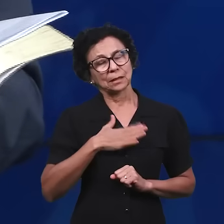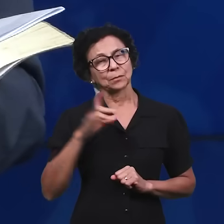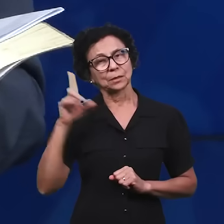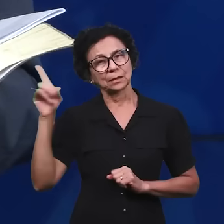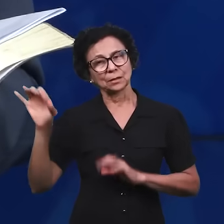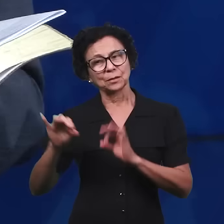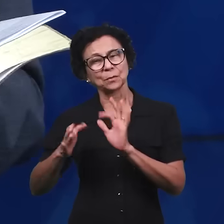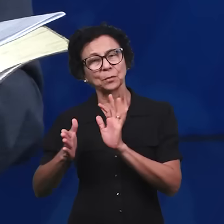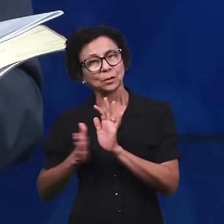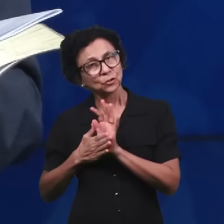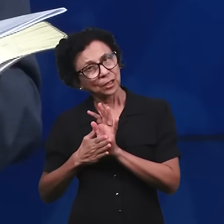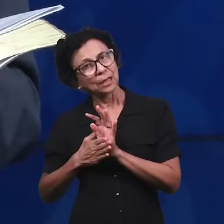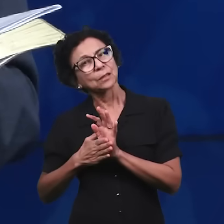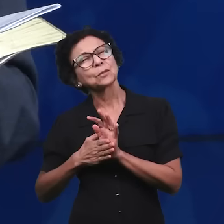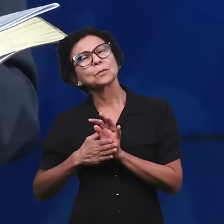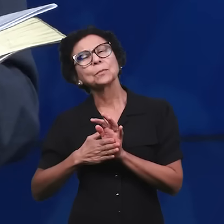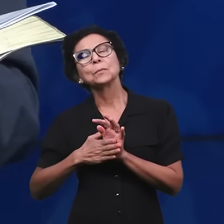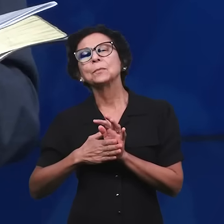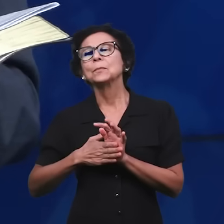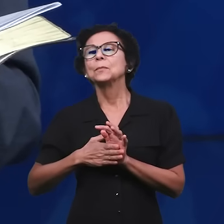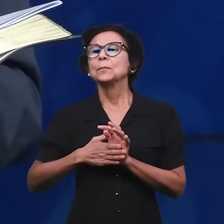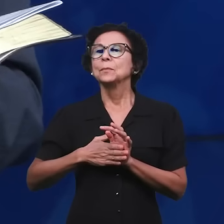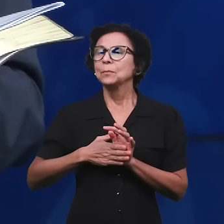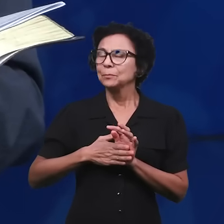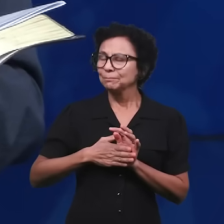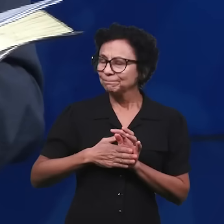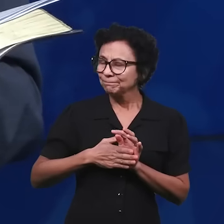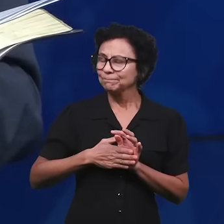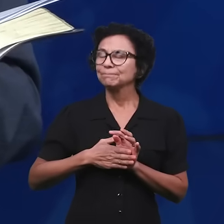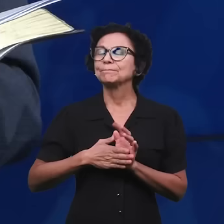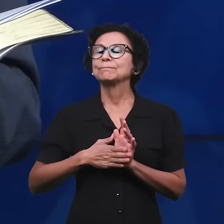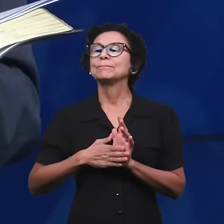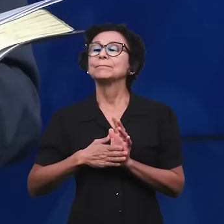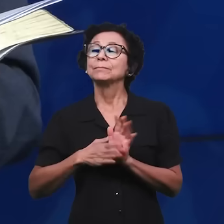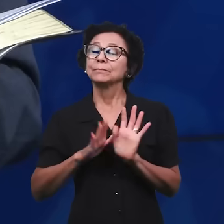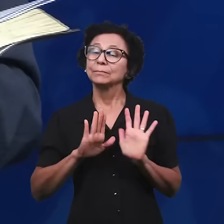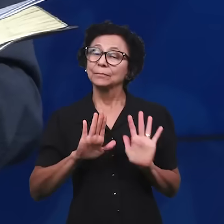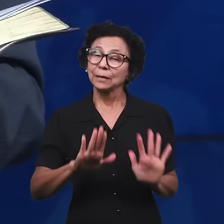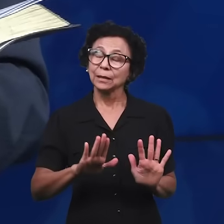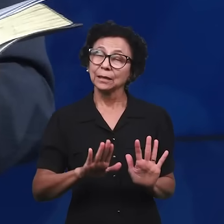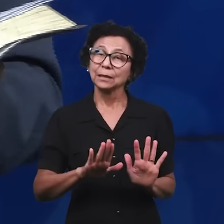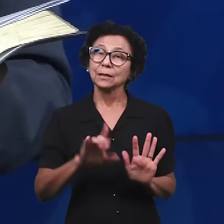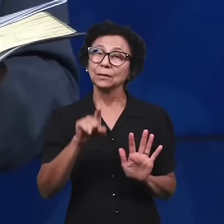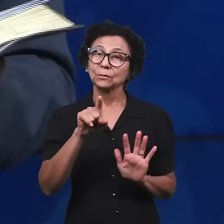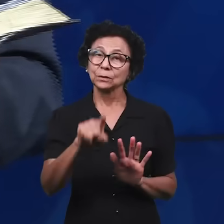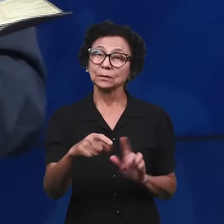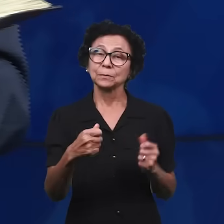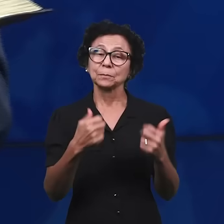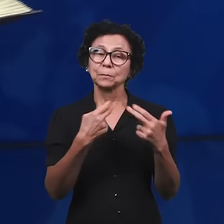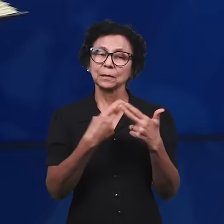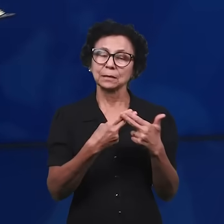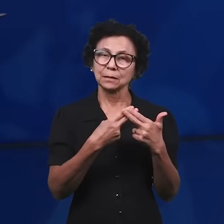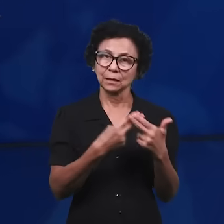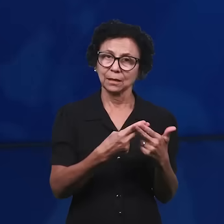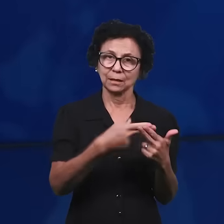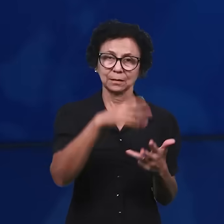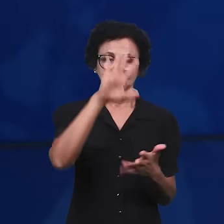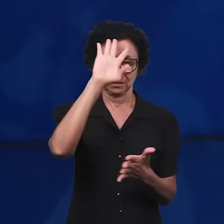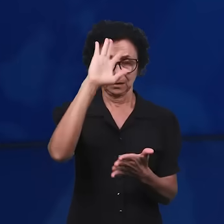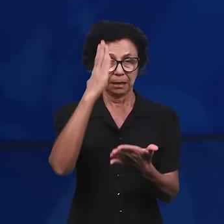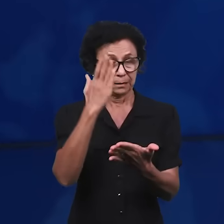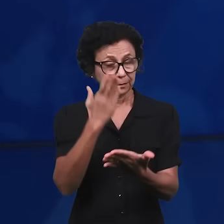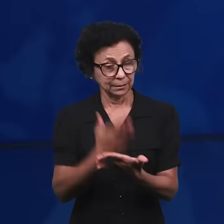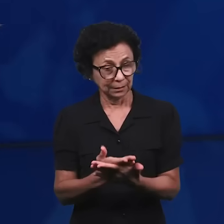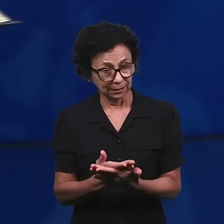maiores para a sua vida. Porque está esperando, às vezes está esperando uma resposta e a resposta não vem, mas creia